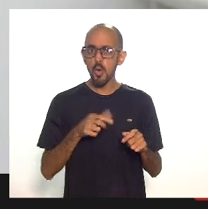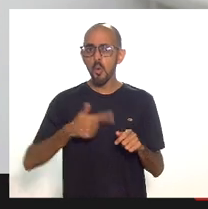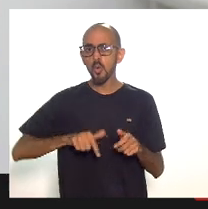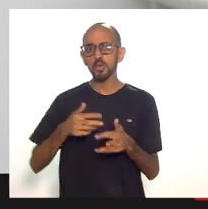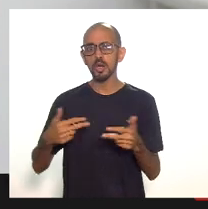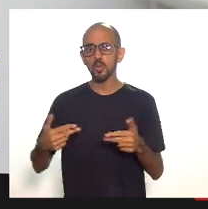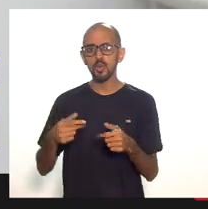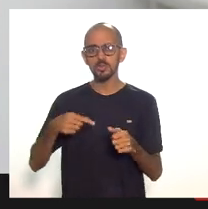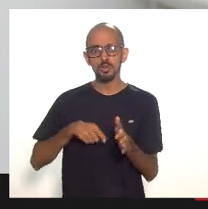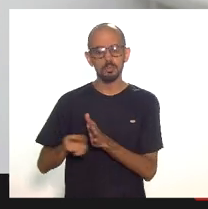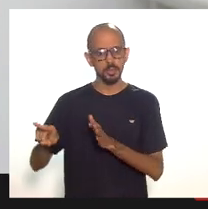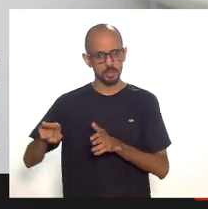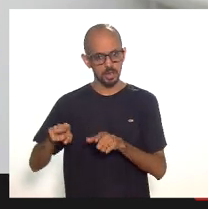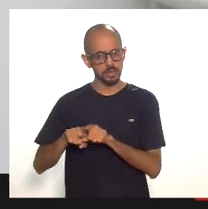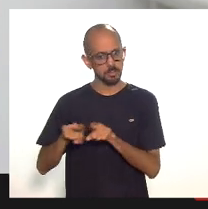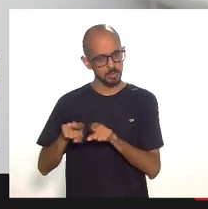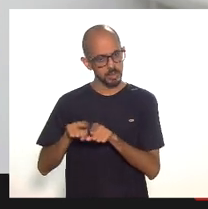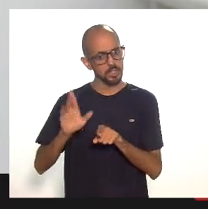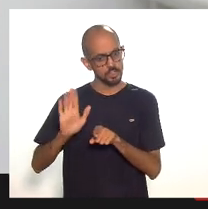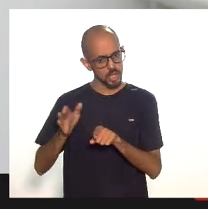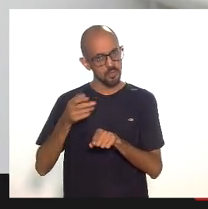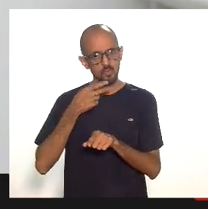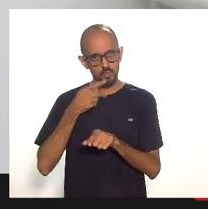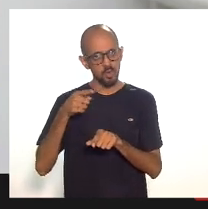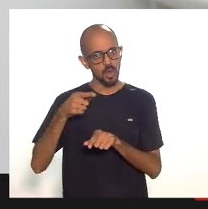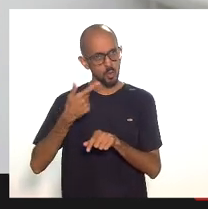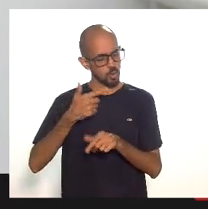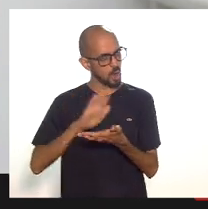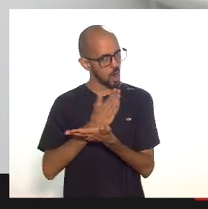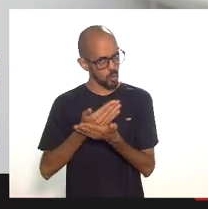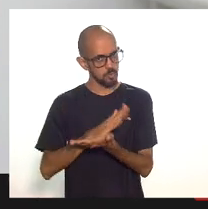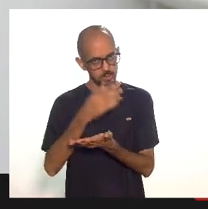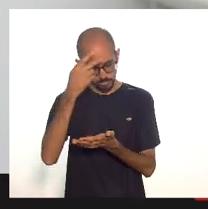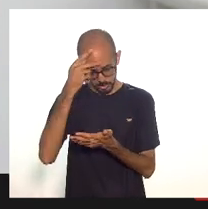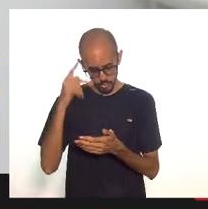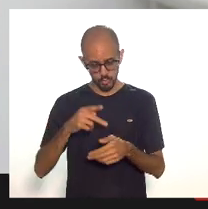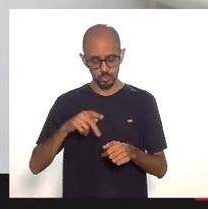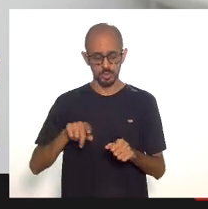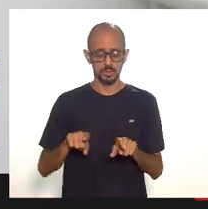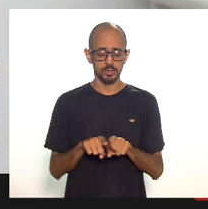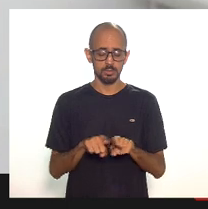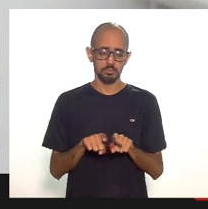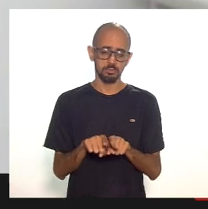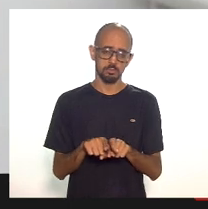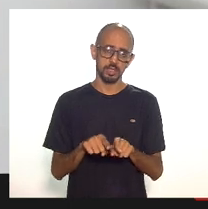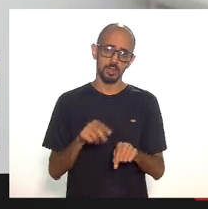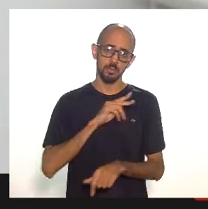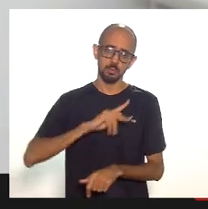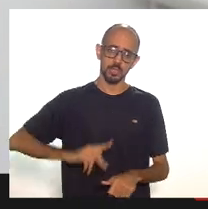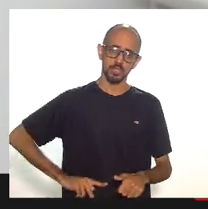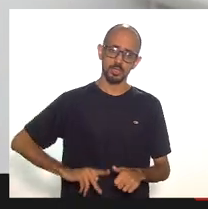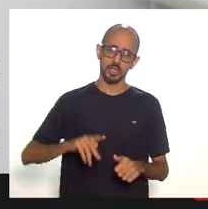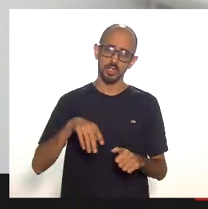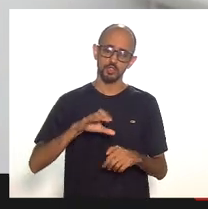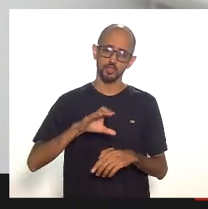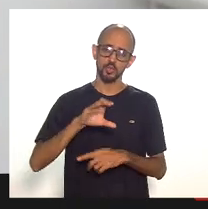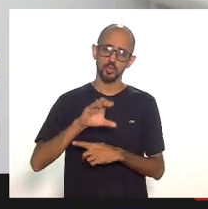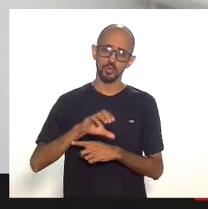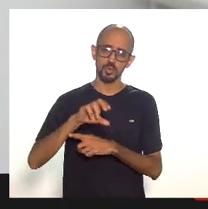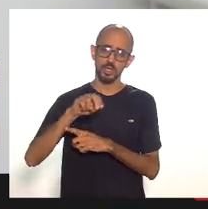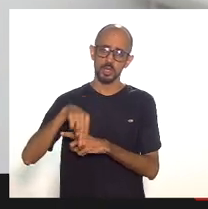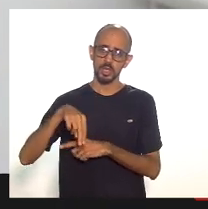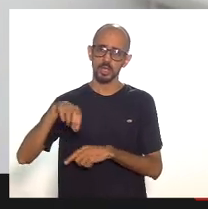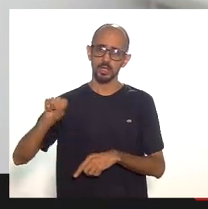coloco, já foi colocada aqui, bem colocada por algumas pessoas que falaram, até pelo o presidente do Conselho